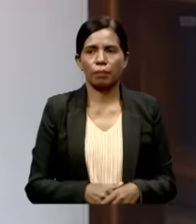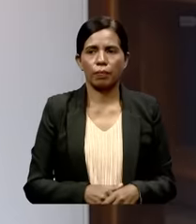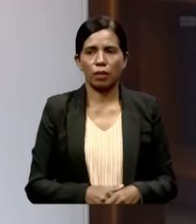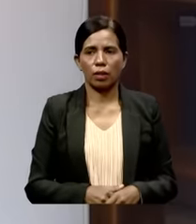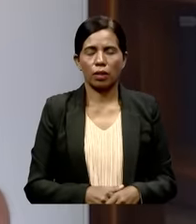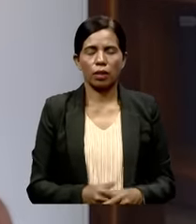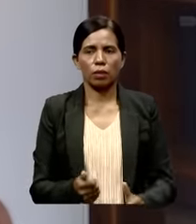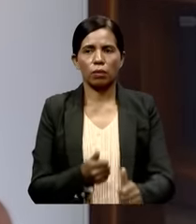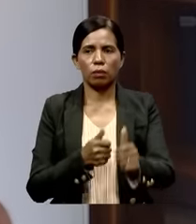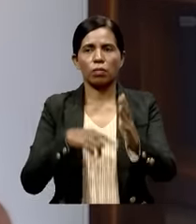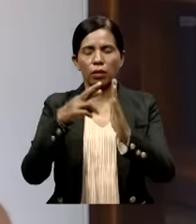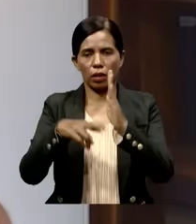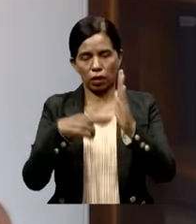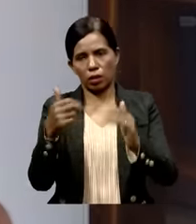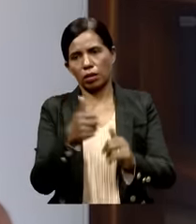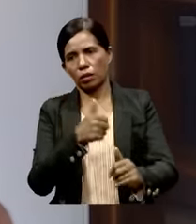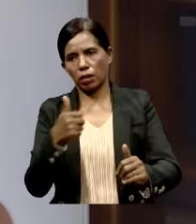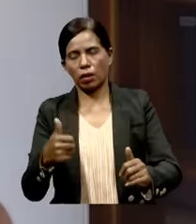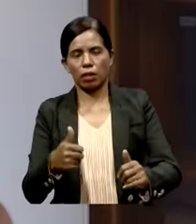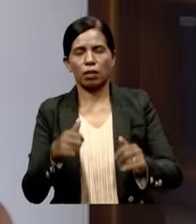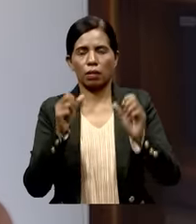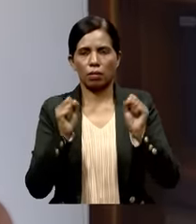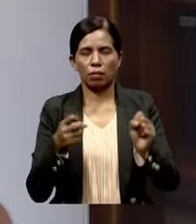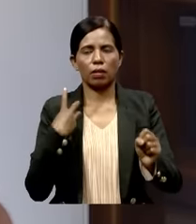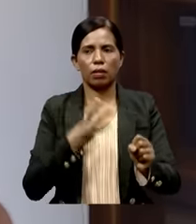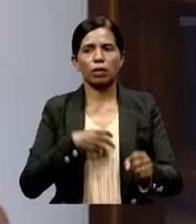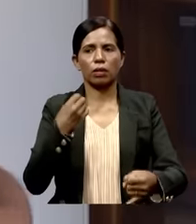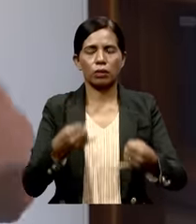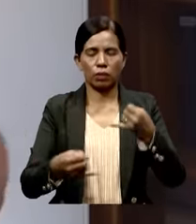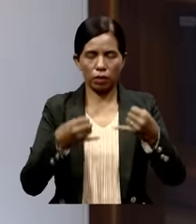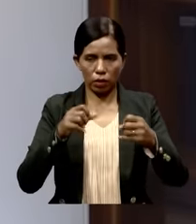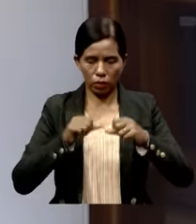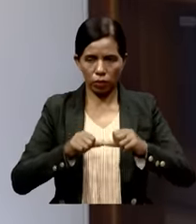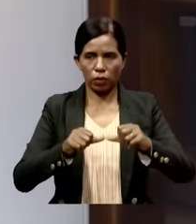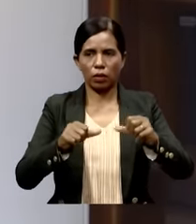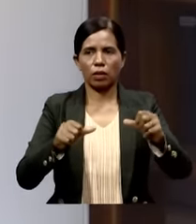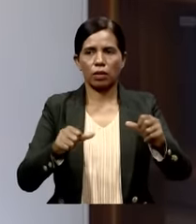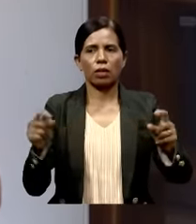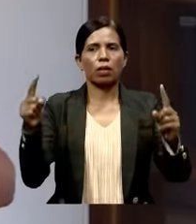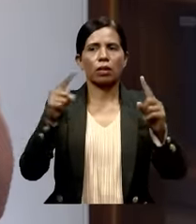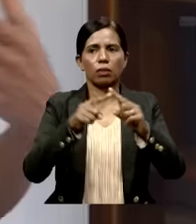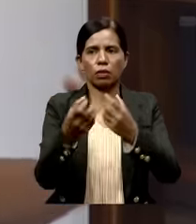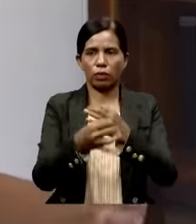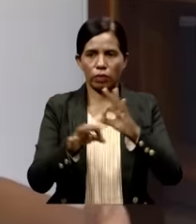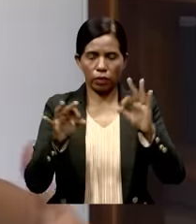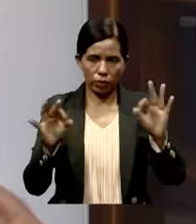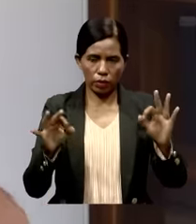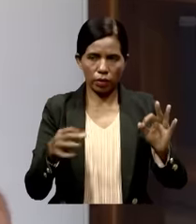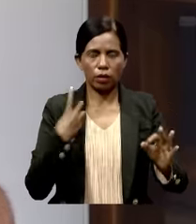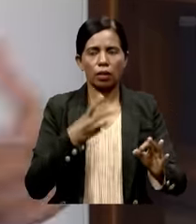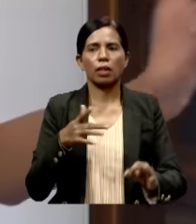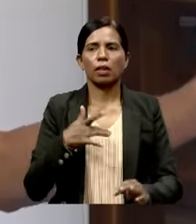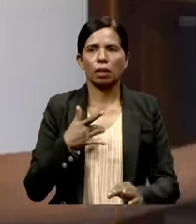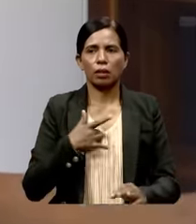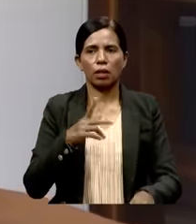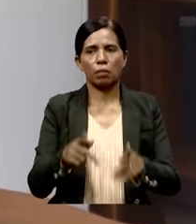kumprimos asa requisito ser selo para ita justiça lao laiba, lao tonia final, ok se ita sinti kata